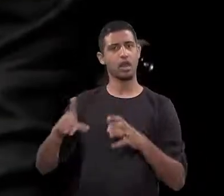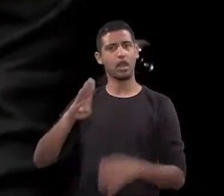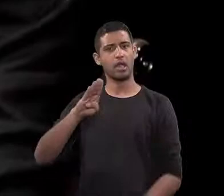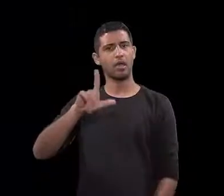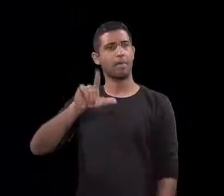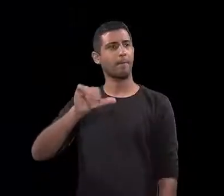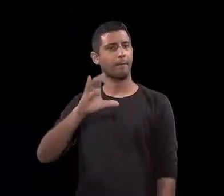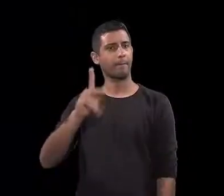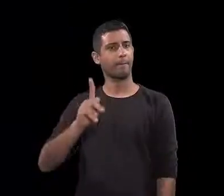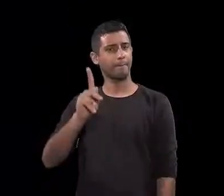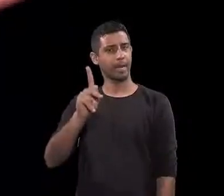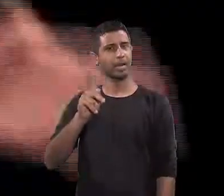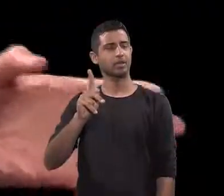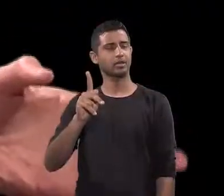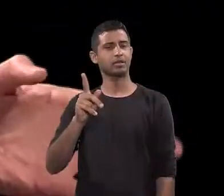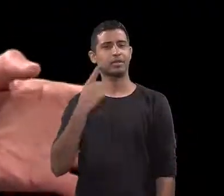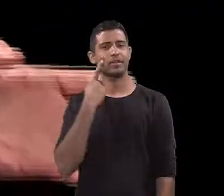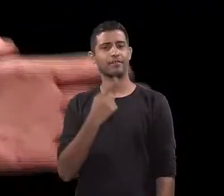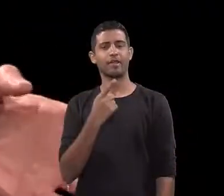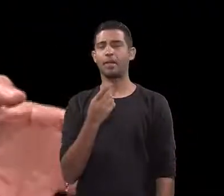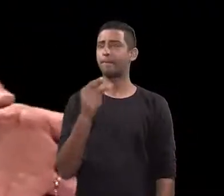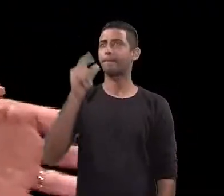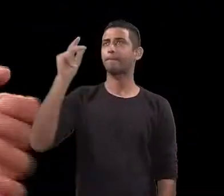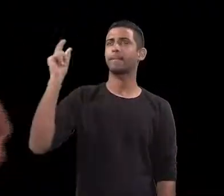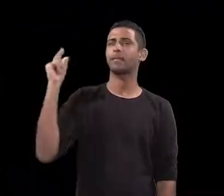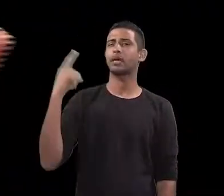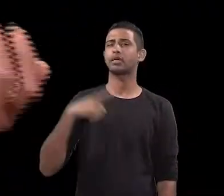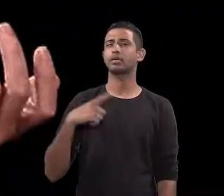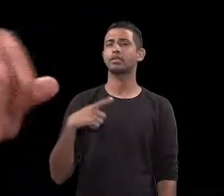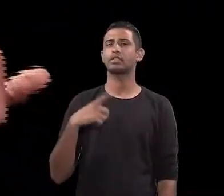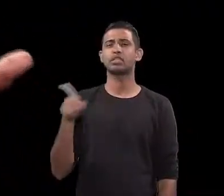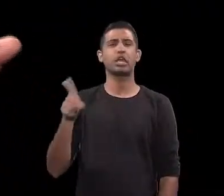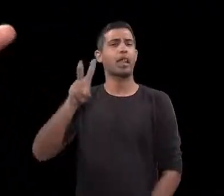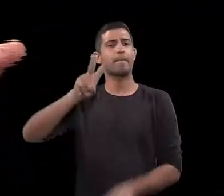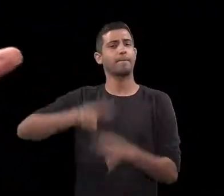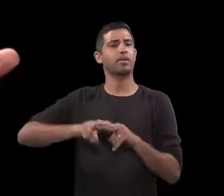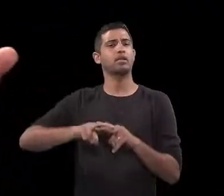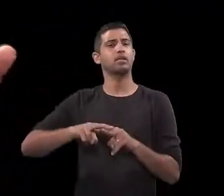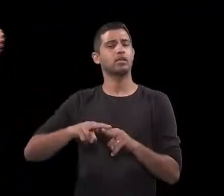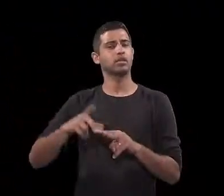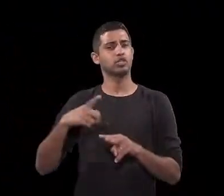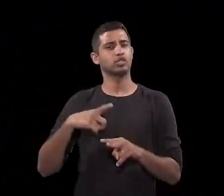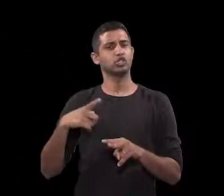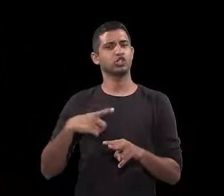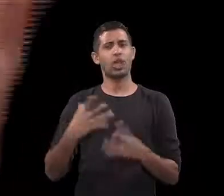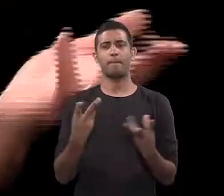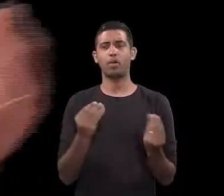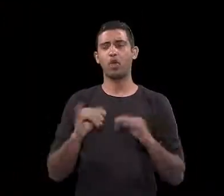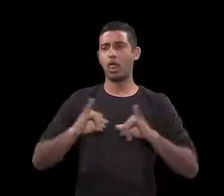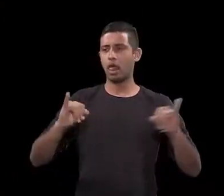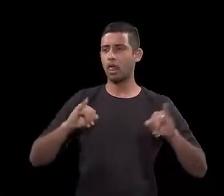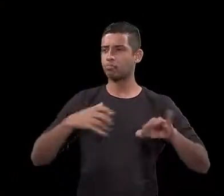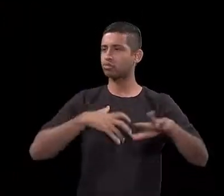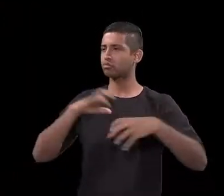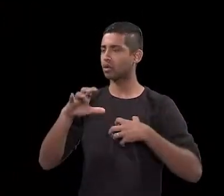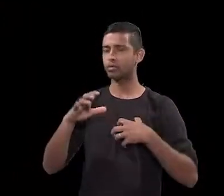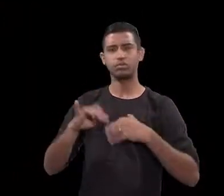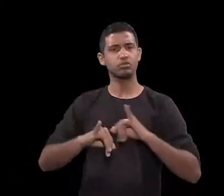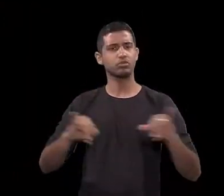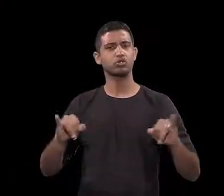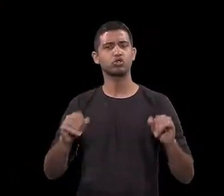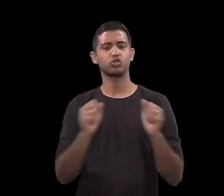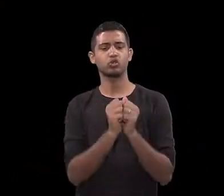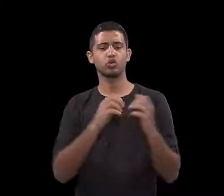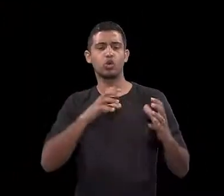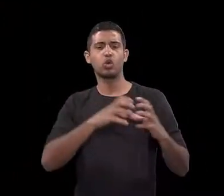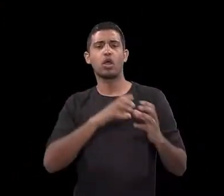também. Depois já não, mas na época quando ela estava presa, tinha uma grande campanha de solidariedade